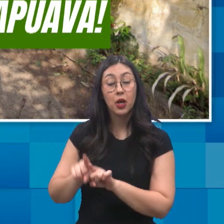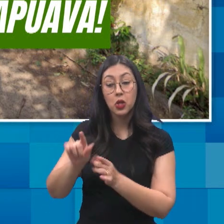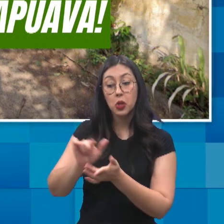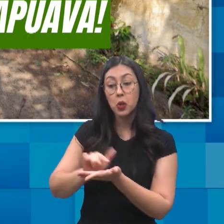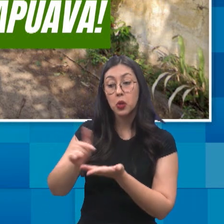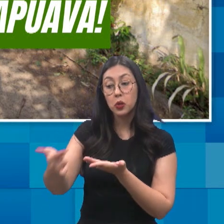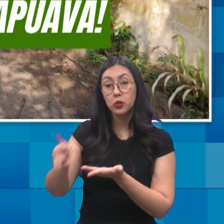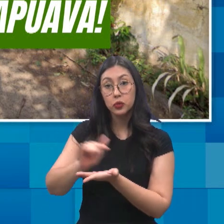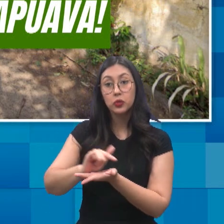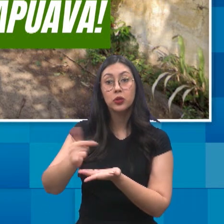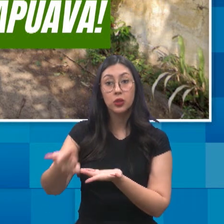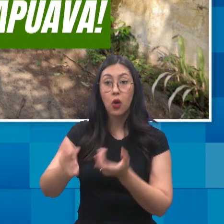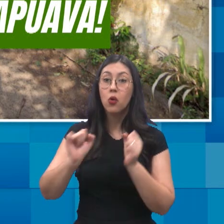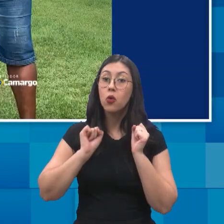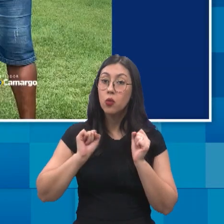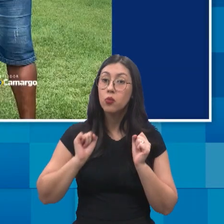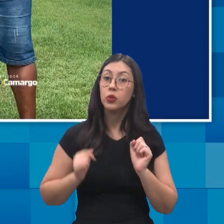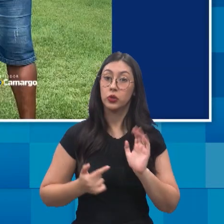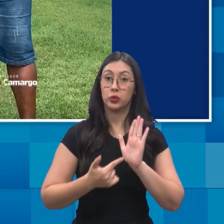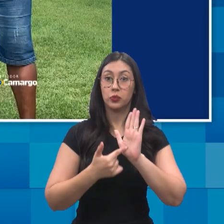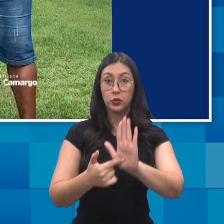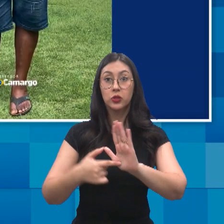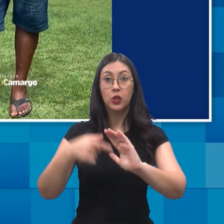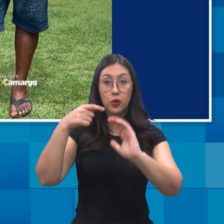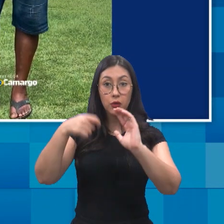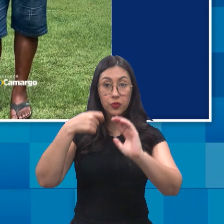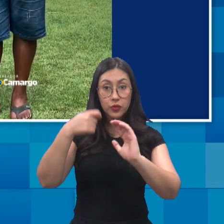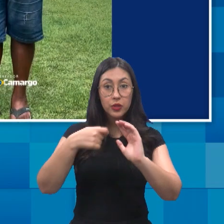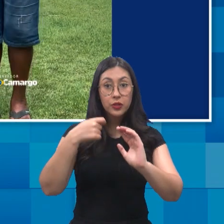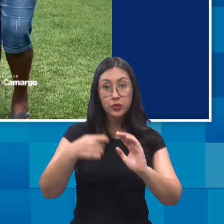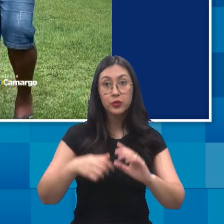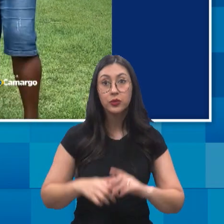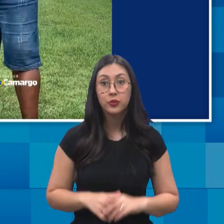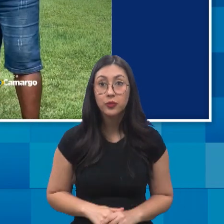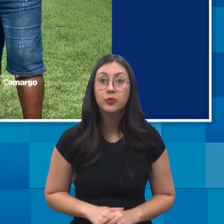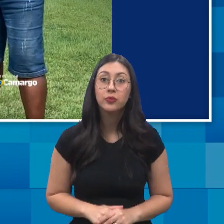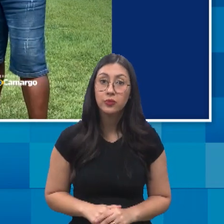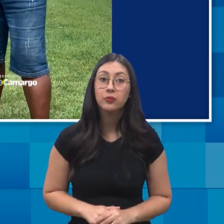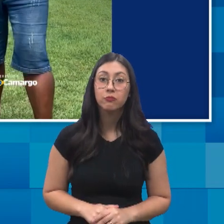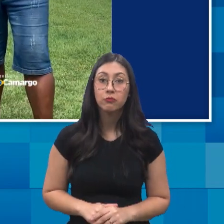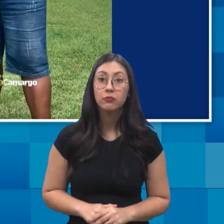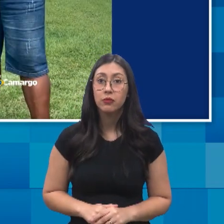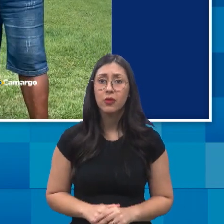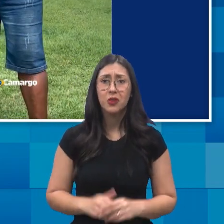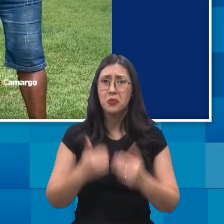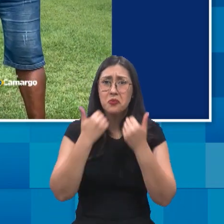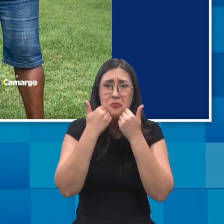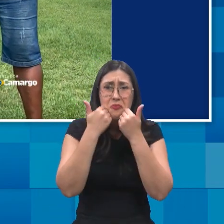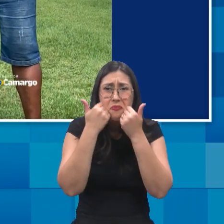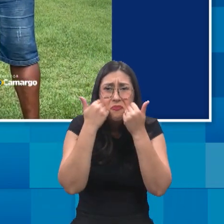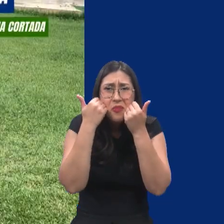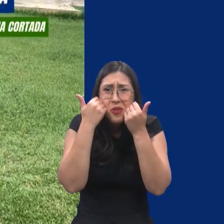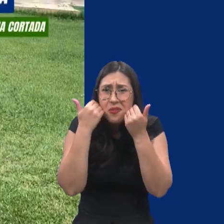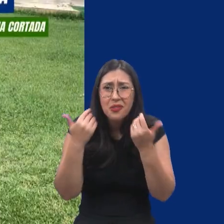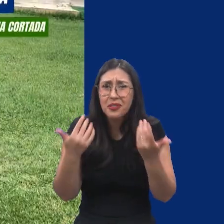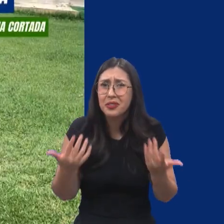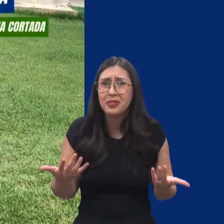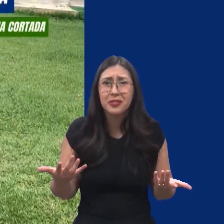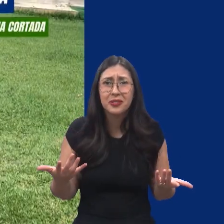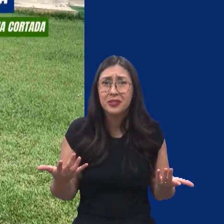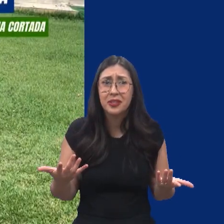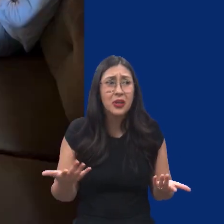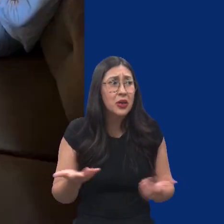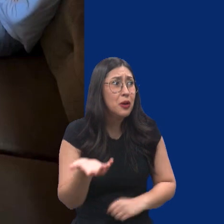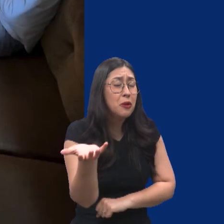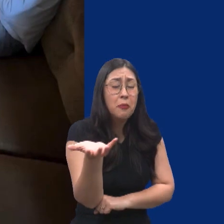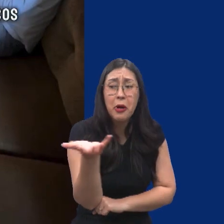pode colocar um videozinho aí, técnico, só para a gente entender melhor o caso. É muito humilhante. Mendigando